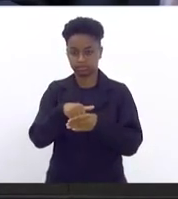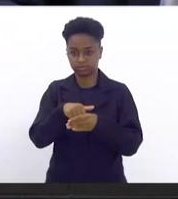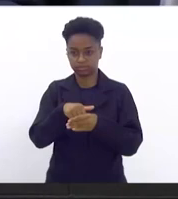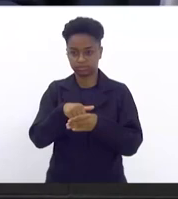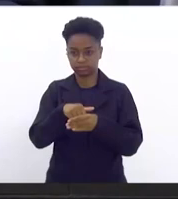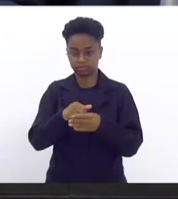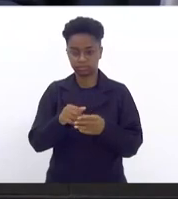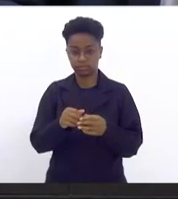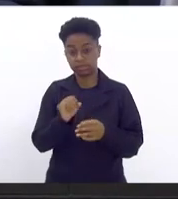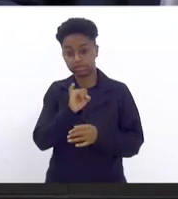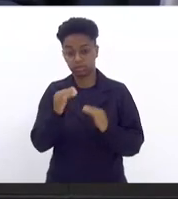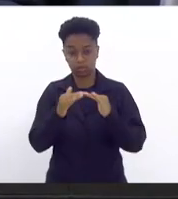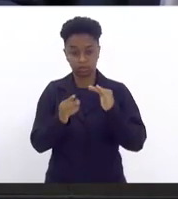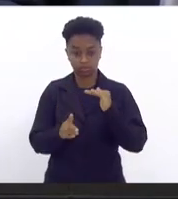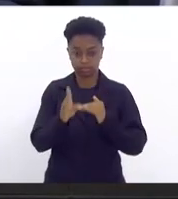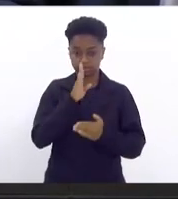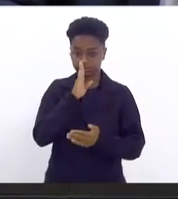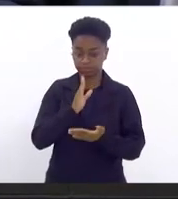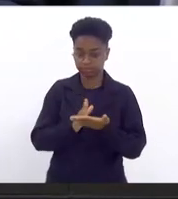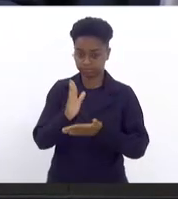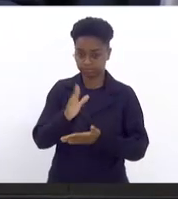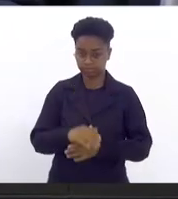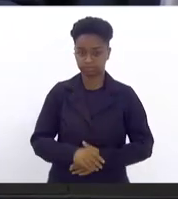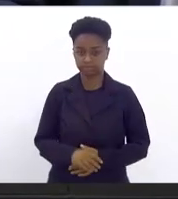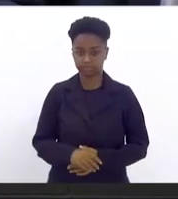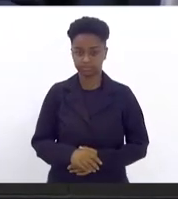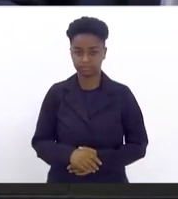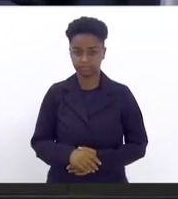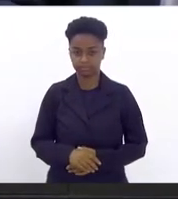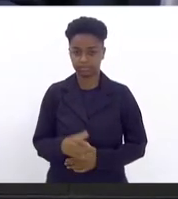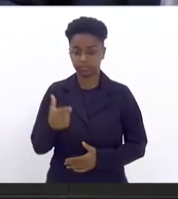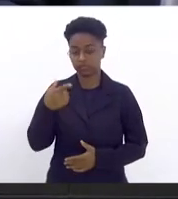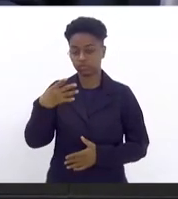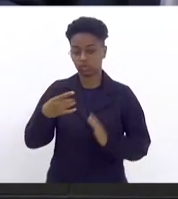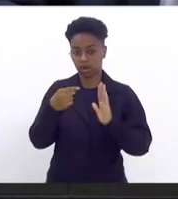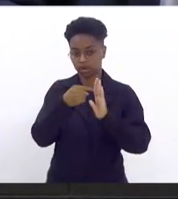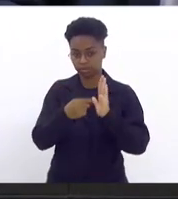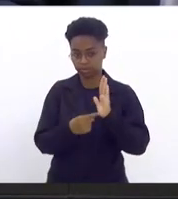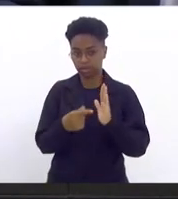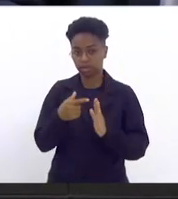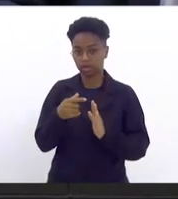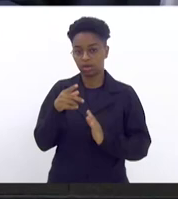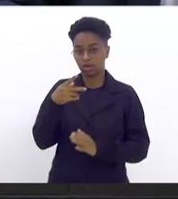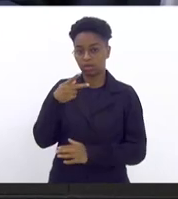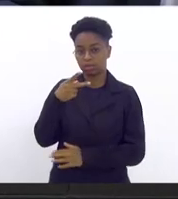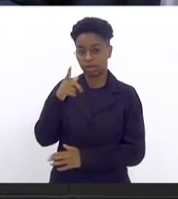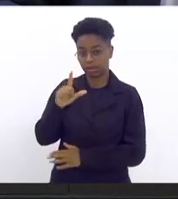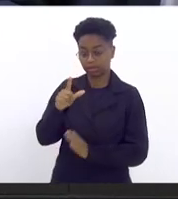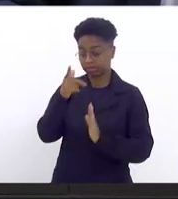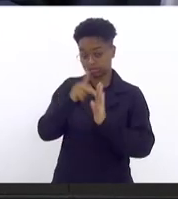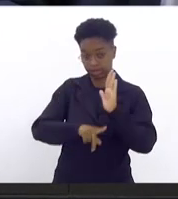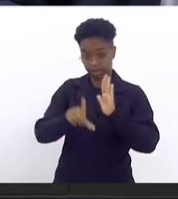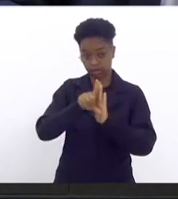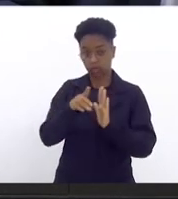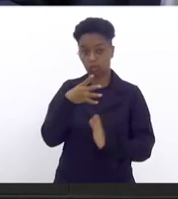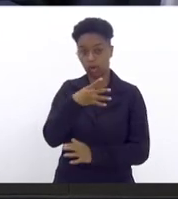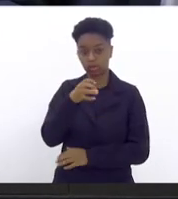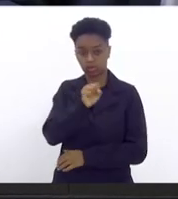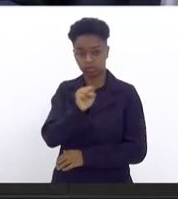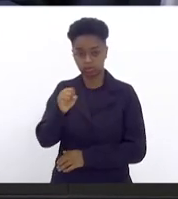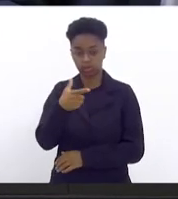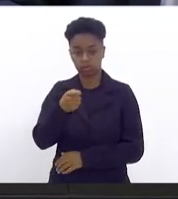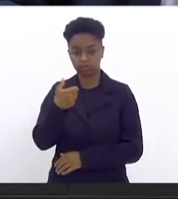Em votação, senhores que aprovam, permaneçam como estão, aprovado. 24 da pauta, o PL 488 de 23, de autoria do